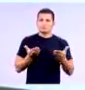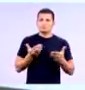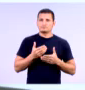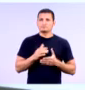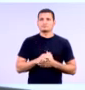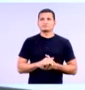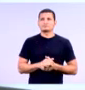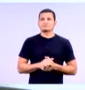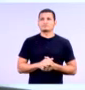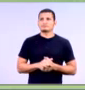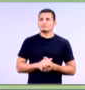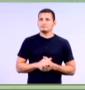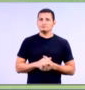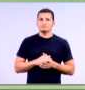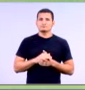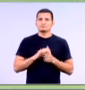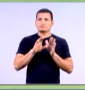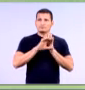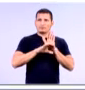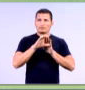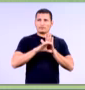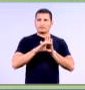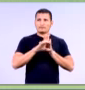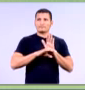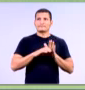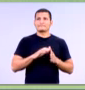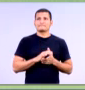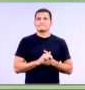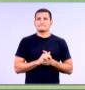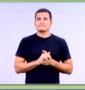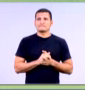lá. Conceitos e fundamentos.